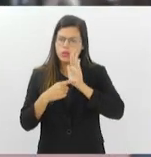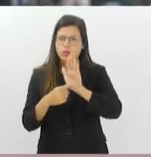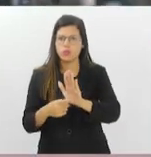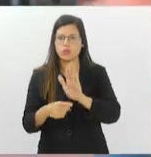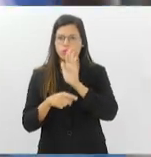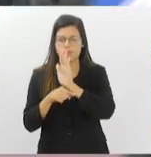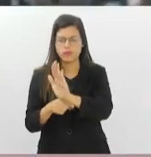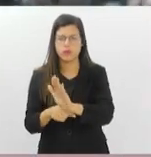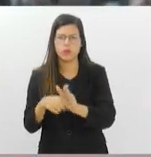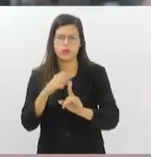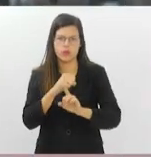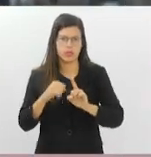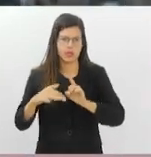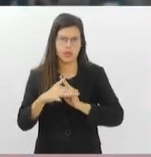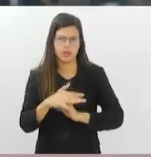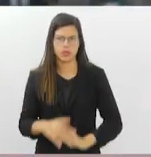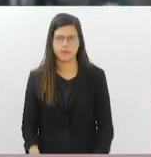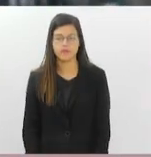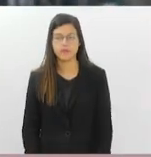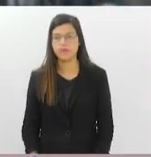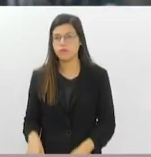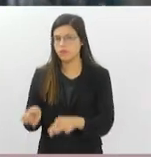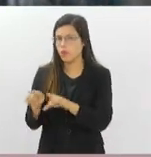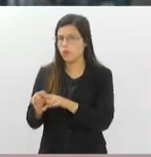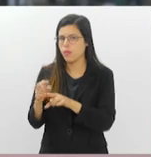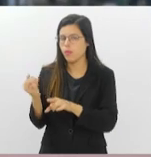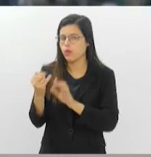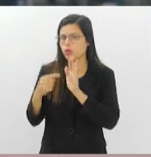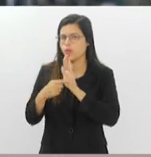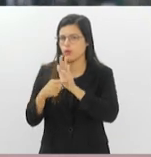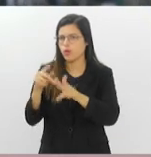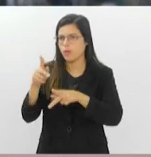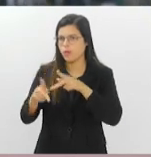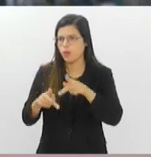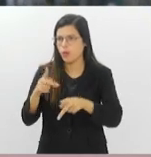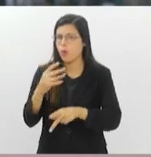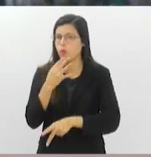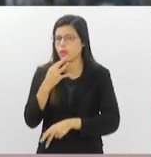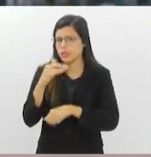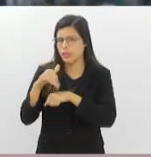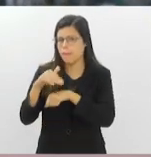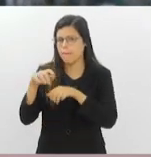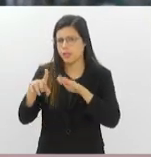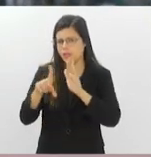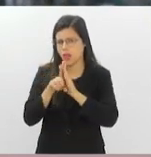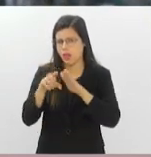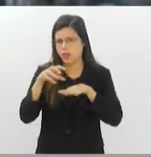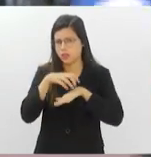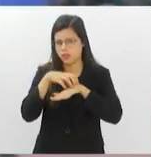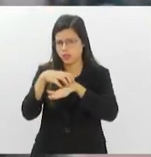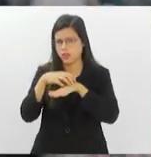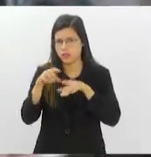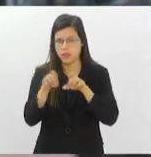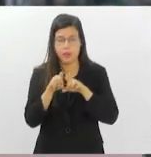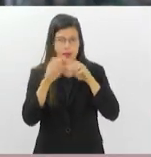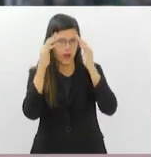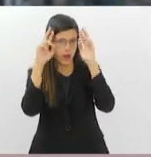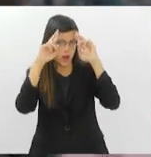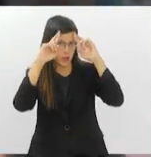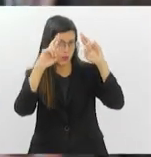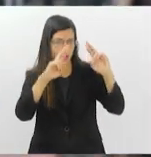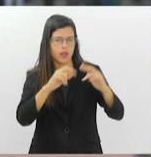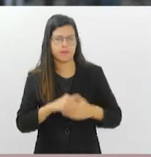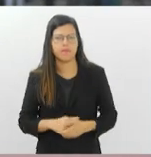sociedade e Vale reforçar também pra população conhecer mais as leis de trânsito e principalmente respeitá-las né ma Sim sim